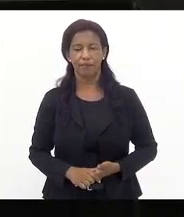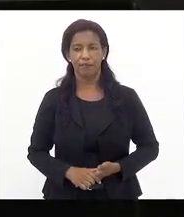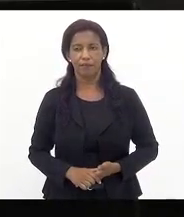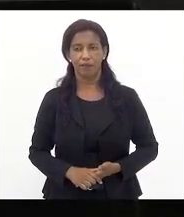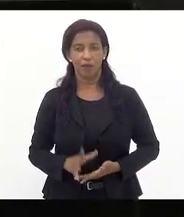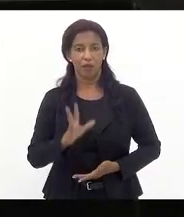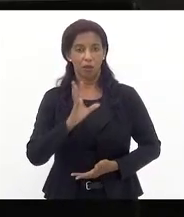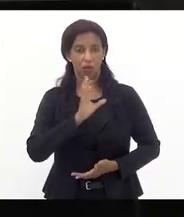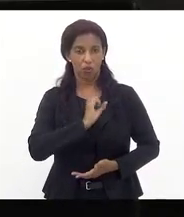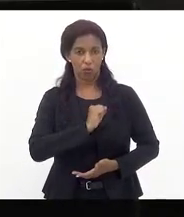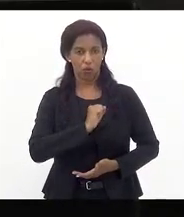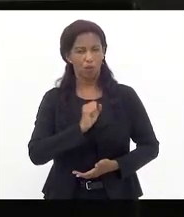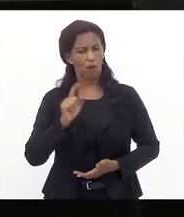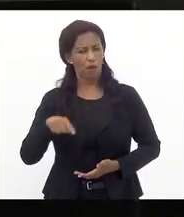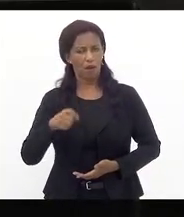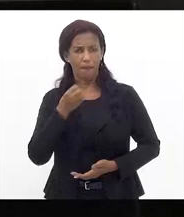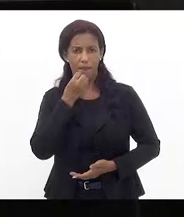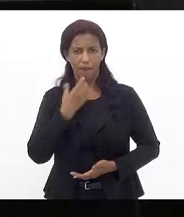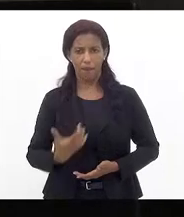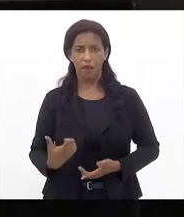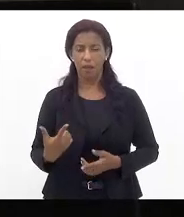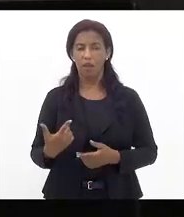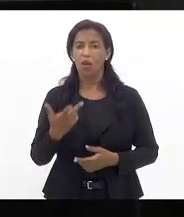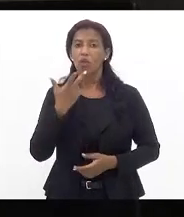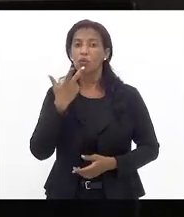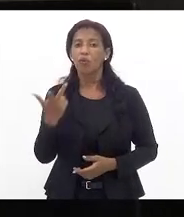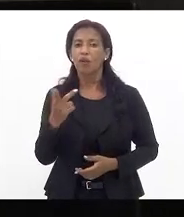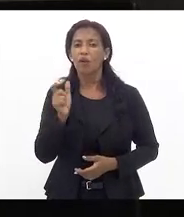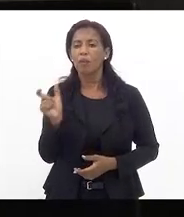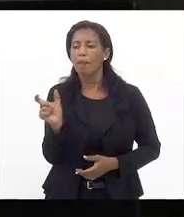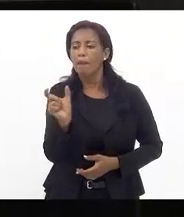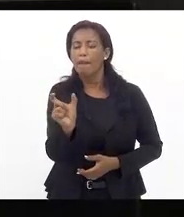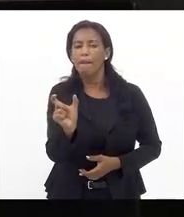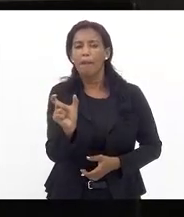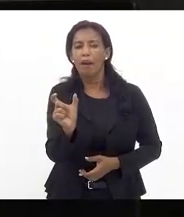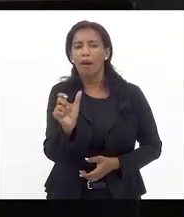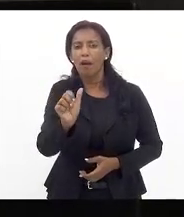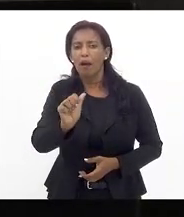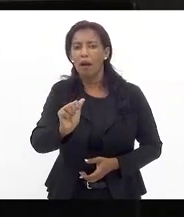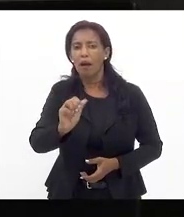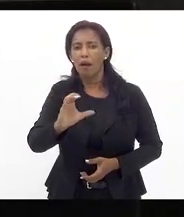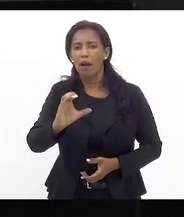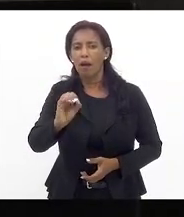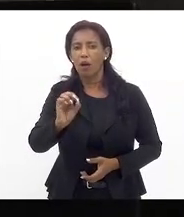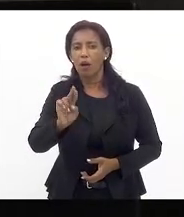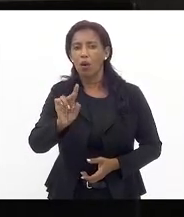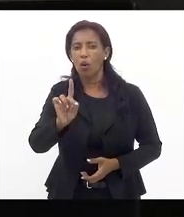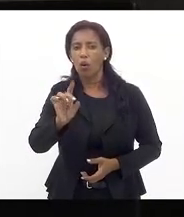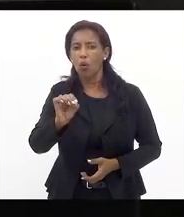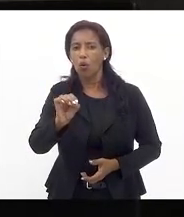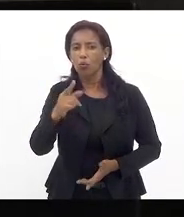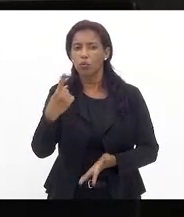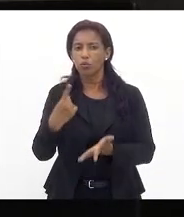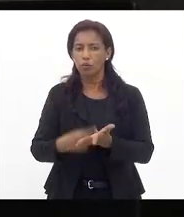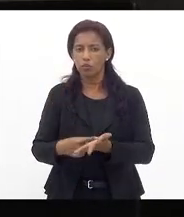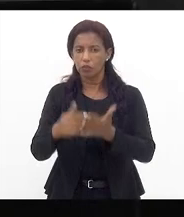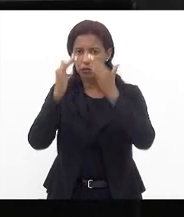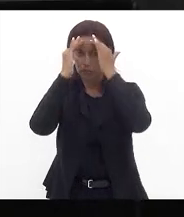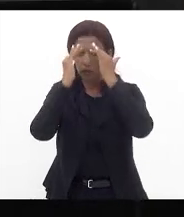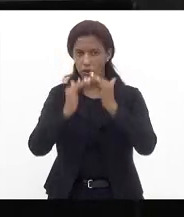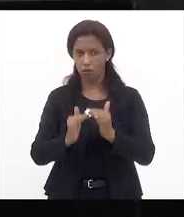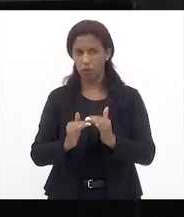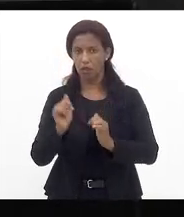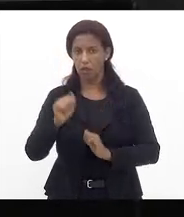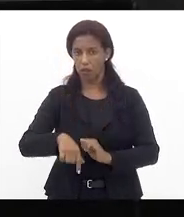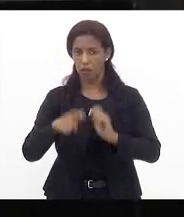E o amor é o bem. Eu estou dizendo isso porque a palavra acordo ela precisa ser feita e respeitada em todos os tempos. E nesta